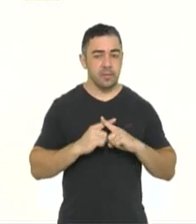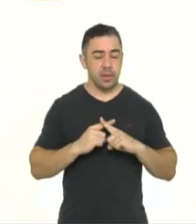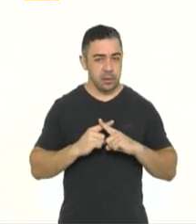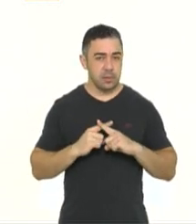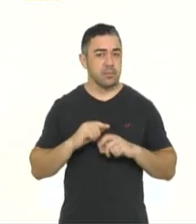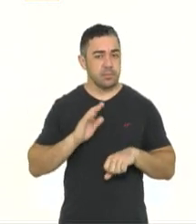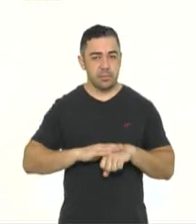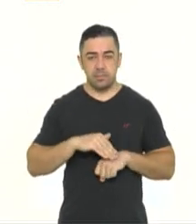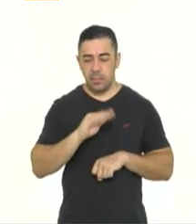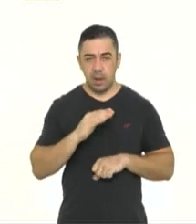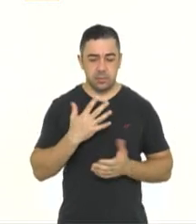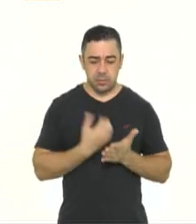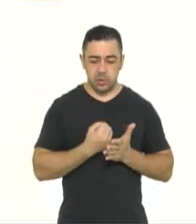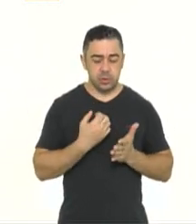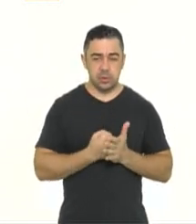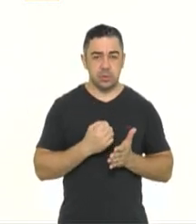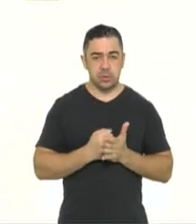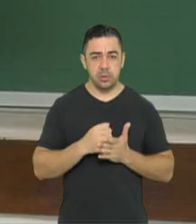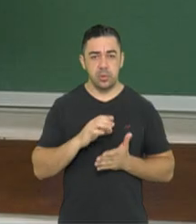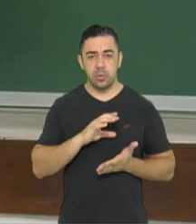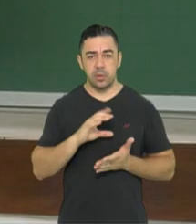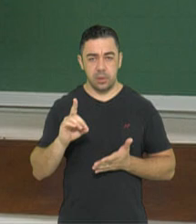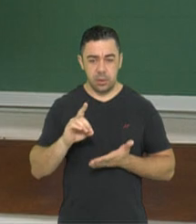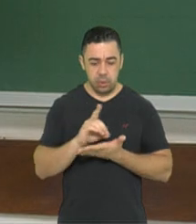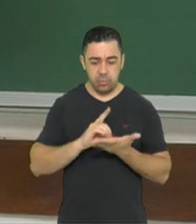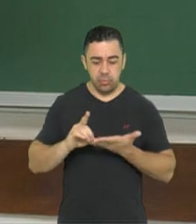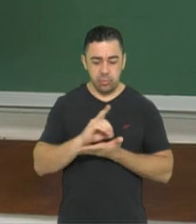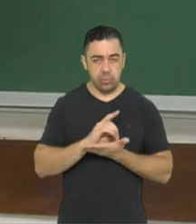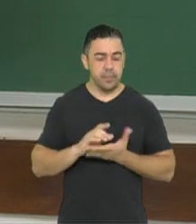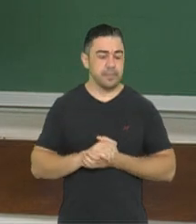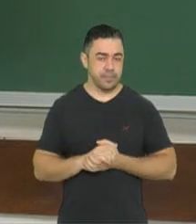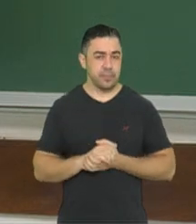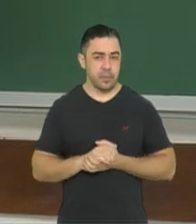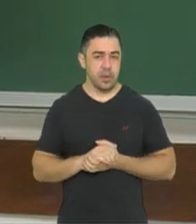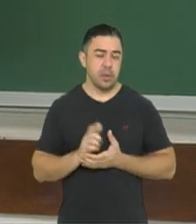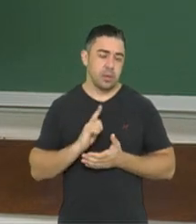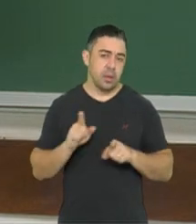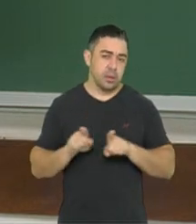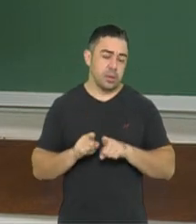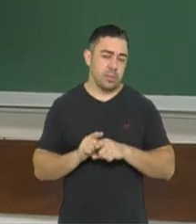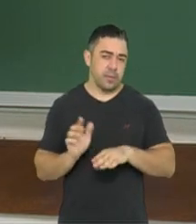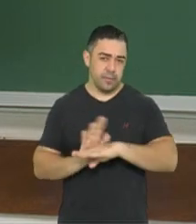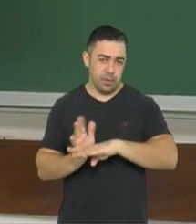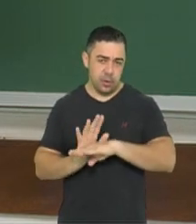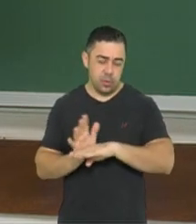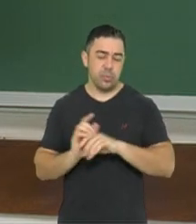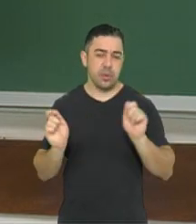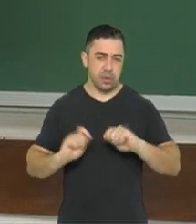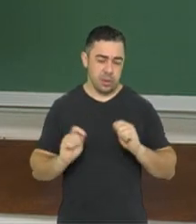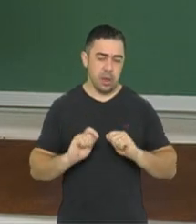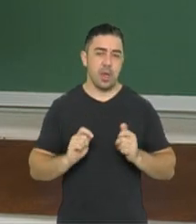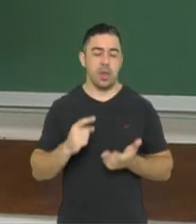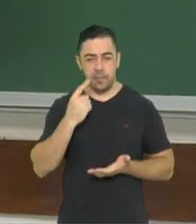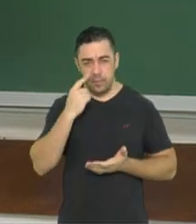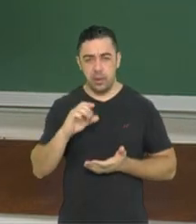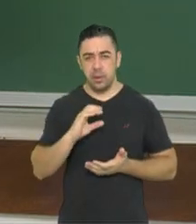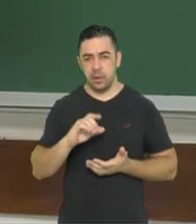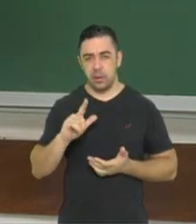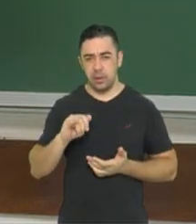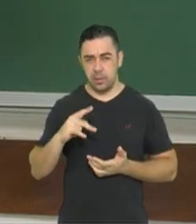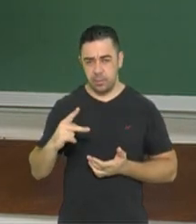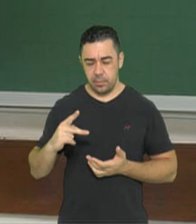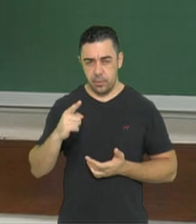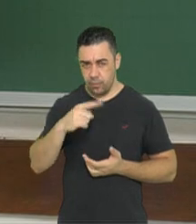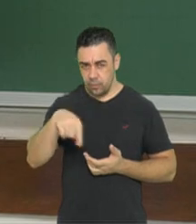mais dados que o CD, tá? E aí ele armazena imagem também, né? A gente, aí acho que vocês chegaram a